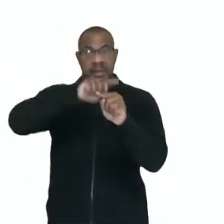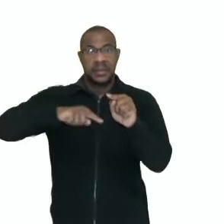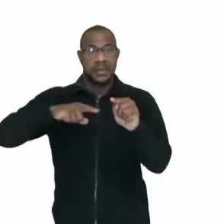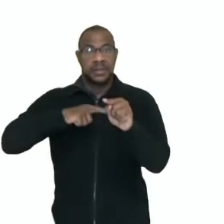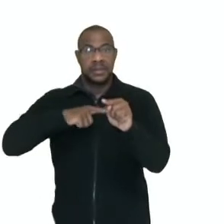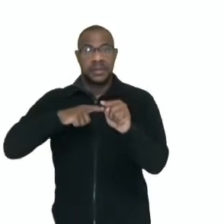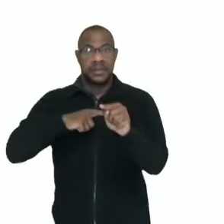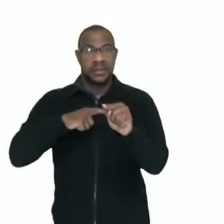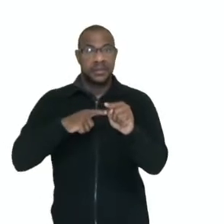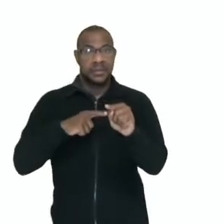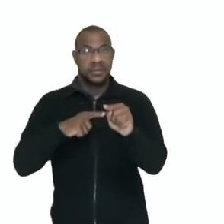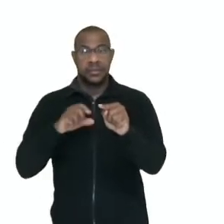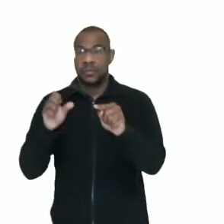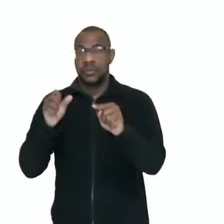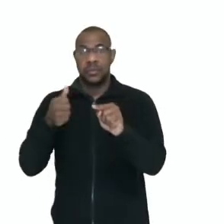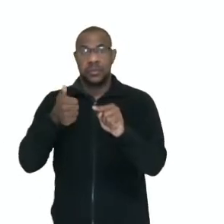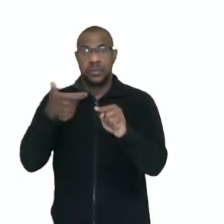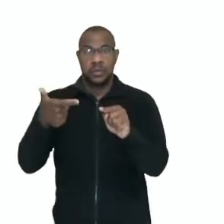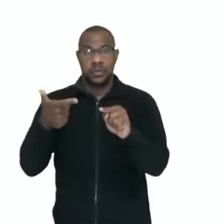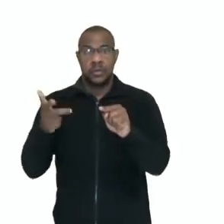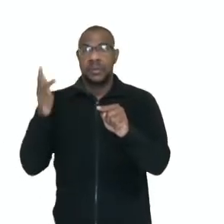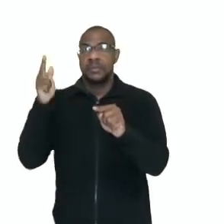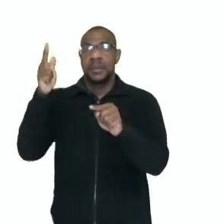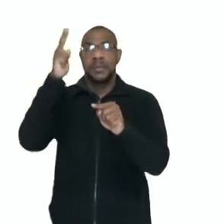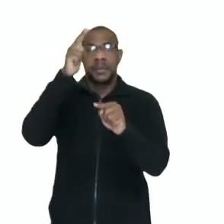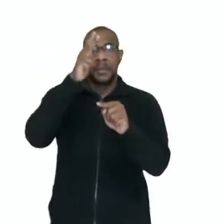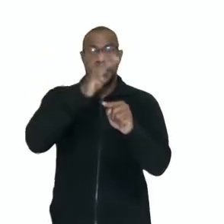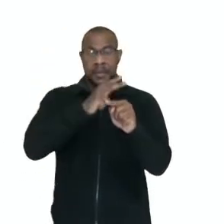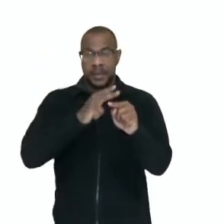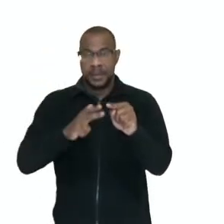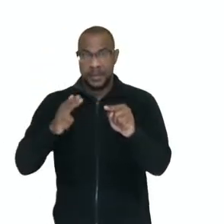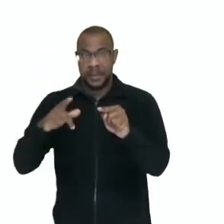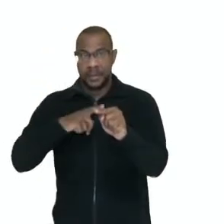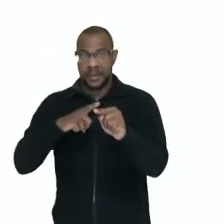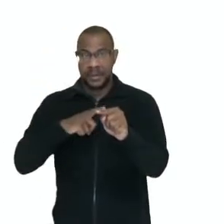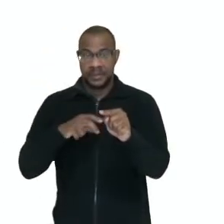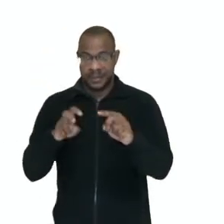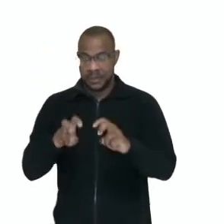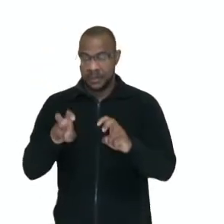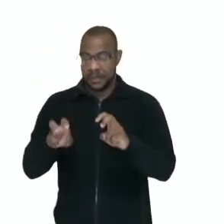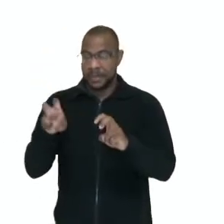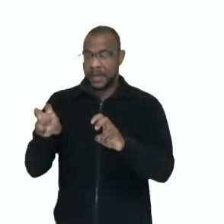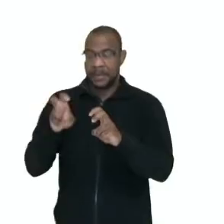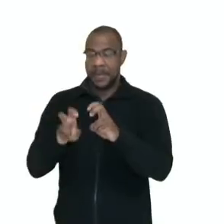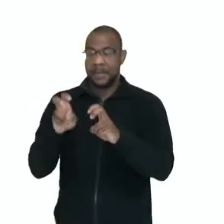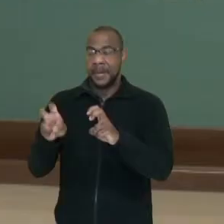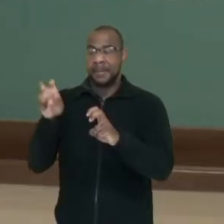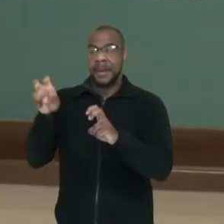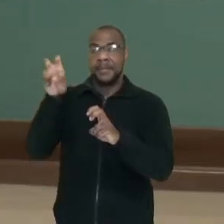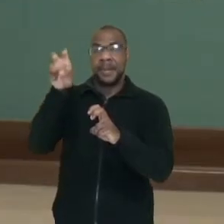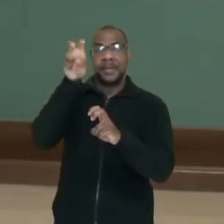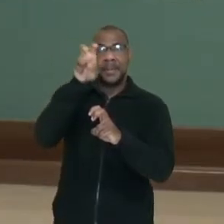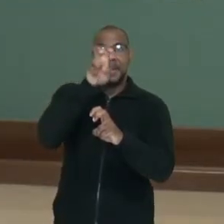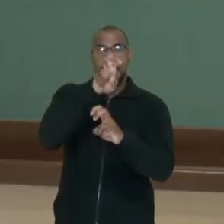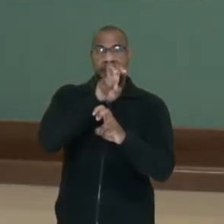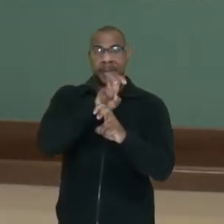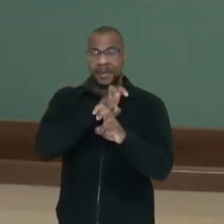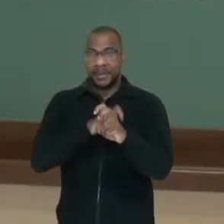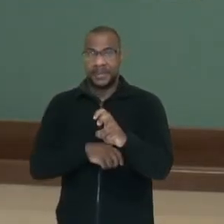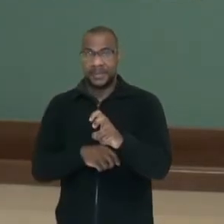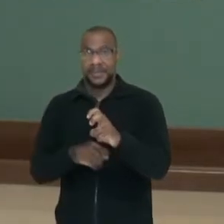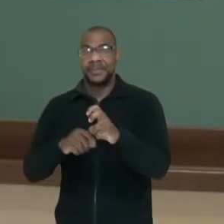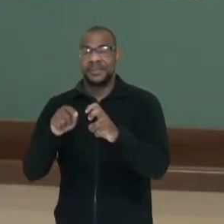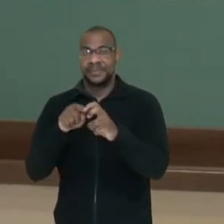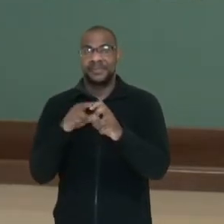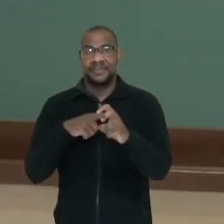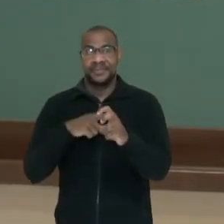arcos iguais, cujas extremidades ficam localizados os bancos. Então, eu tenho a circunferência e